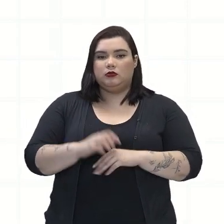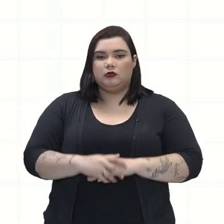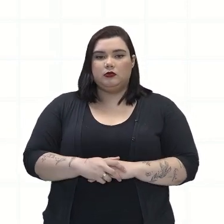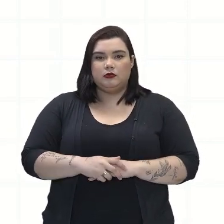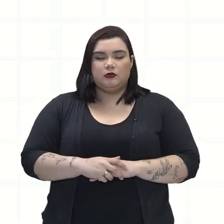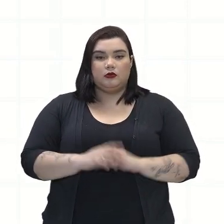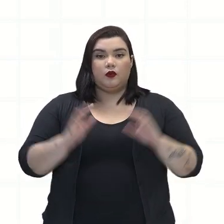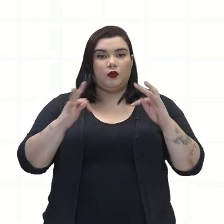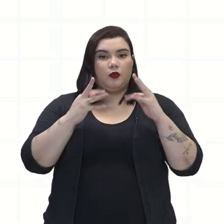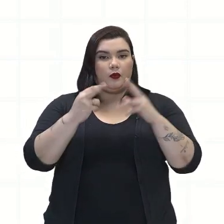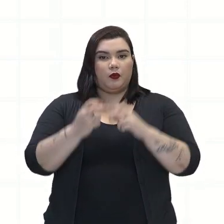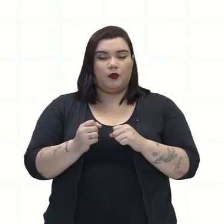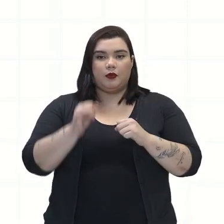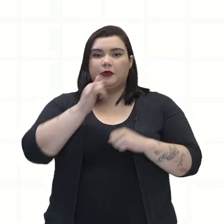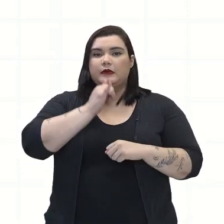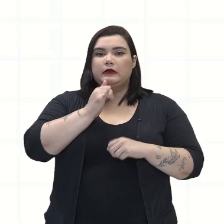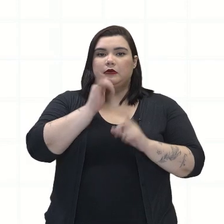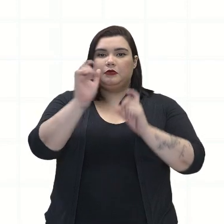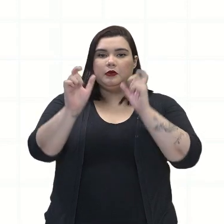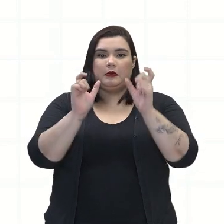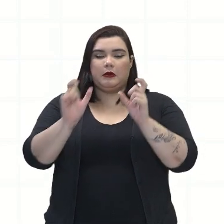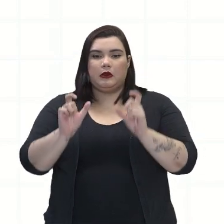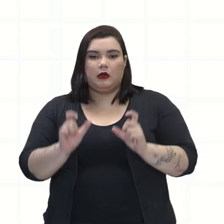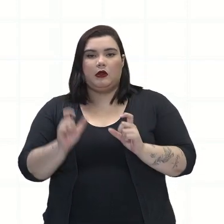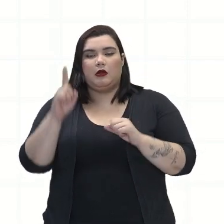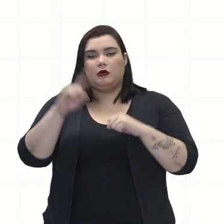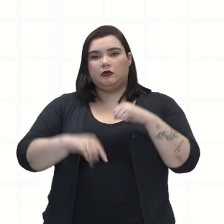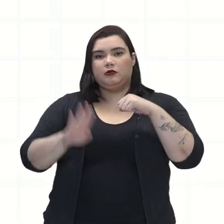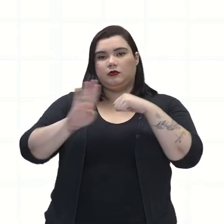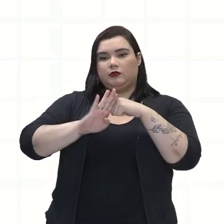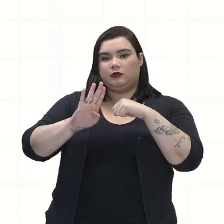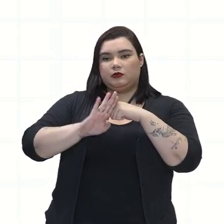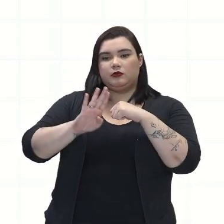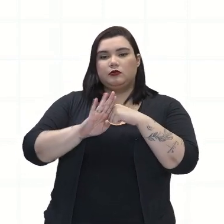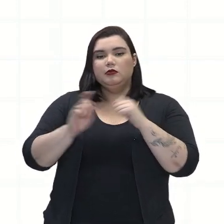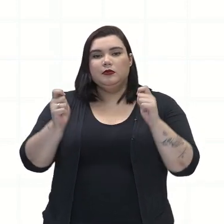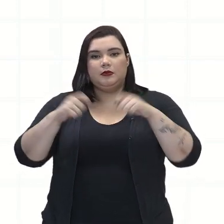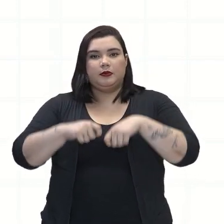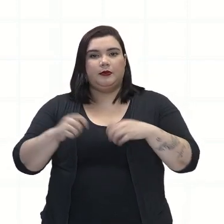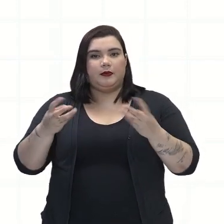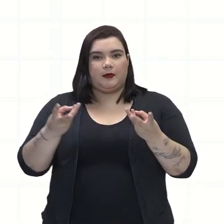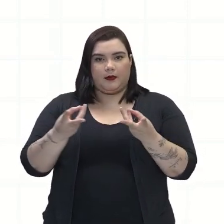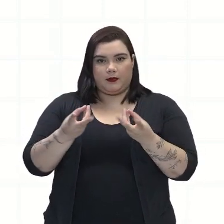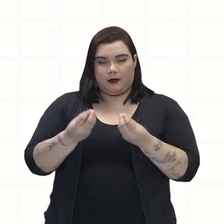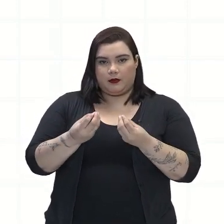notebook, todos esses exemplos de substantivos